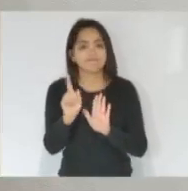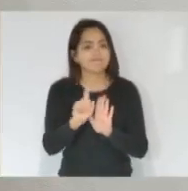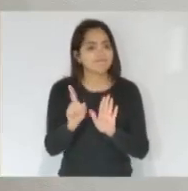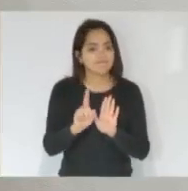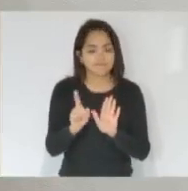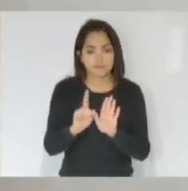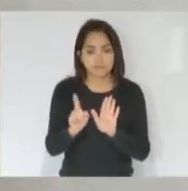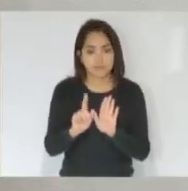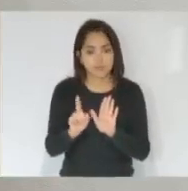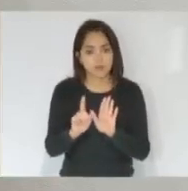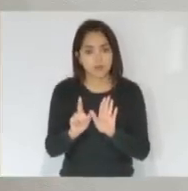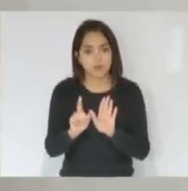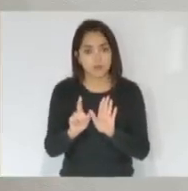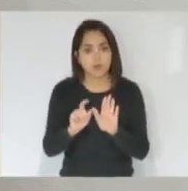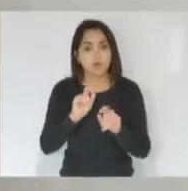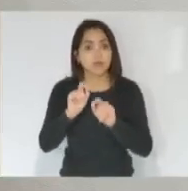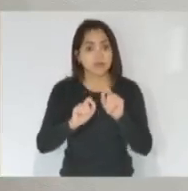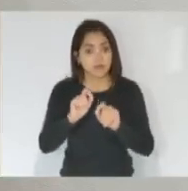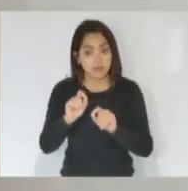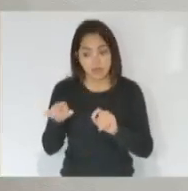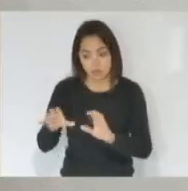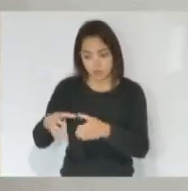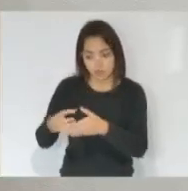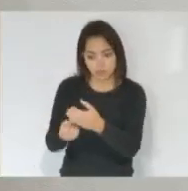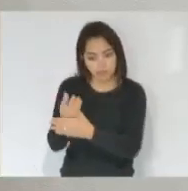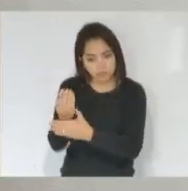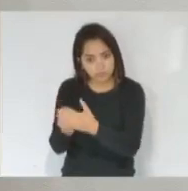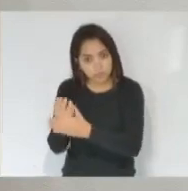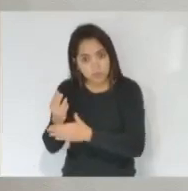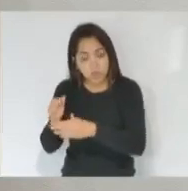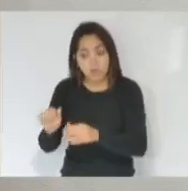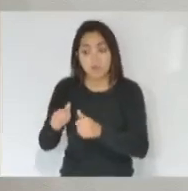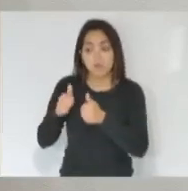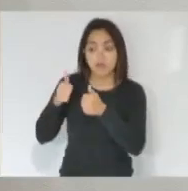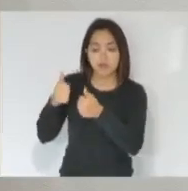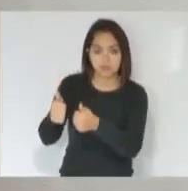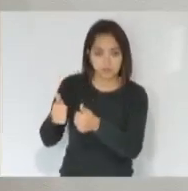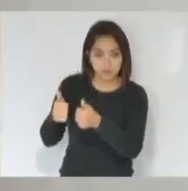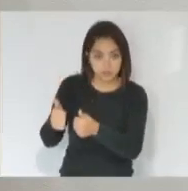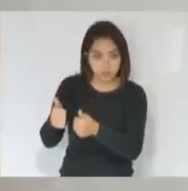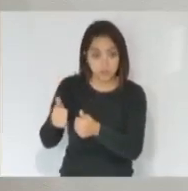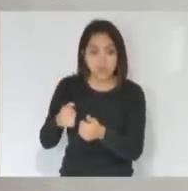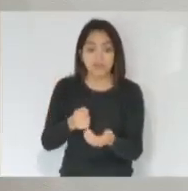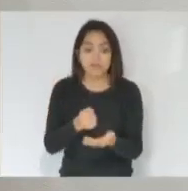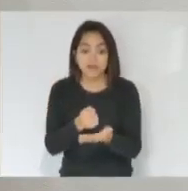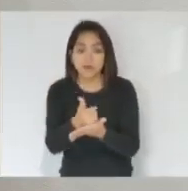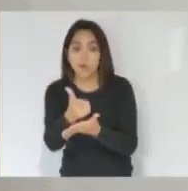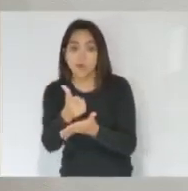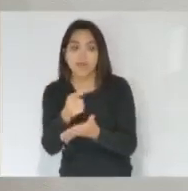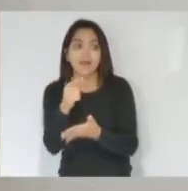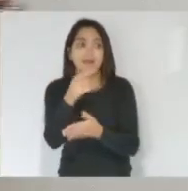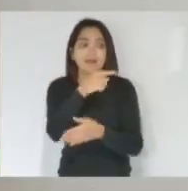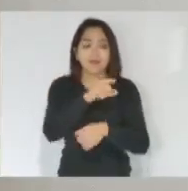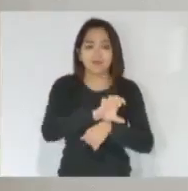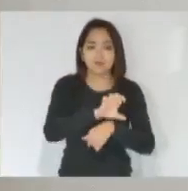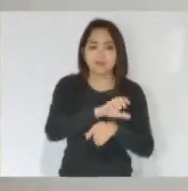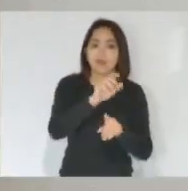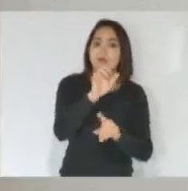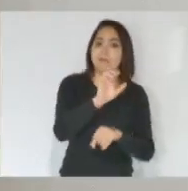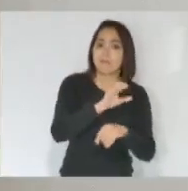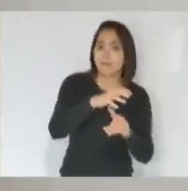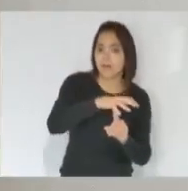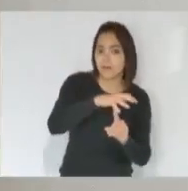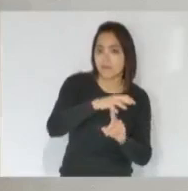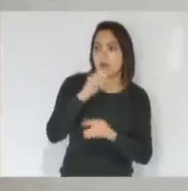ter produtores com melhores condições que vão comprar esses insumos no Paraná, no Rio Grande do Sul,